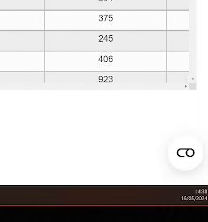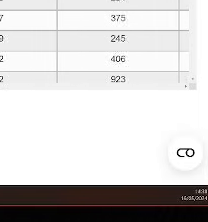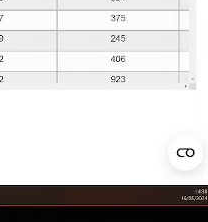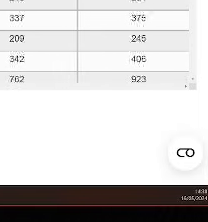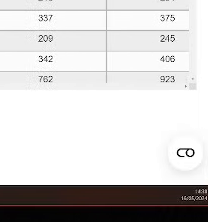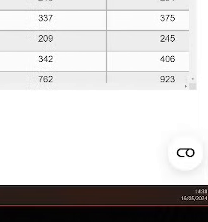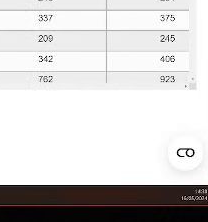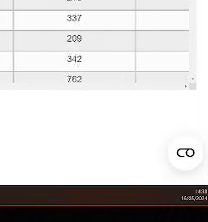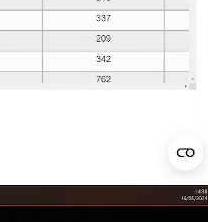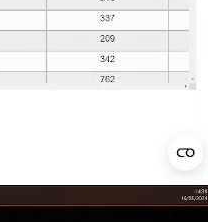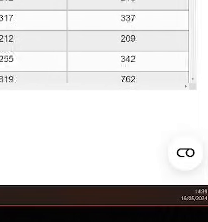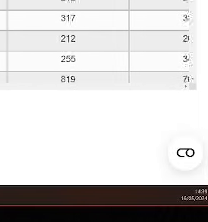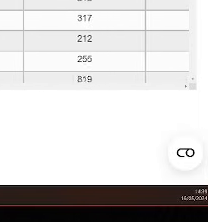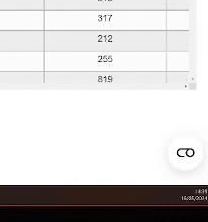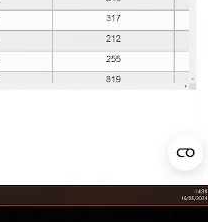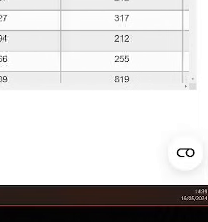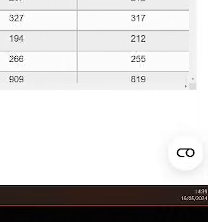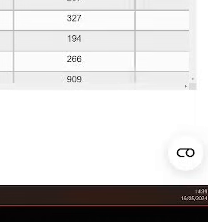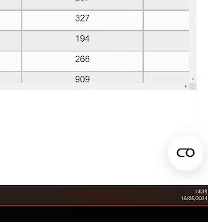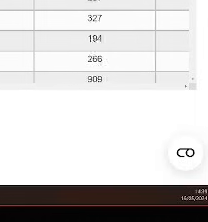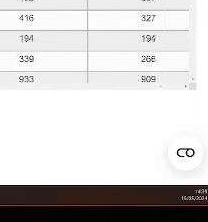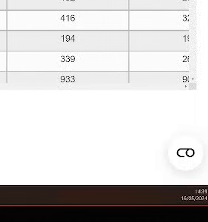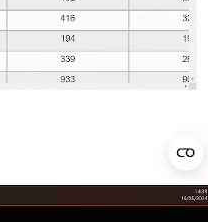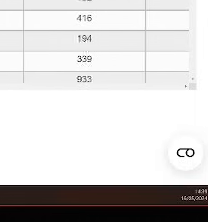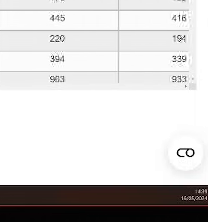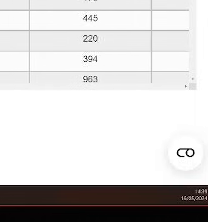aqui ele foi